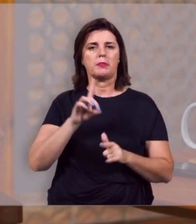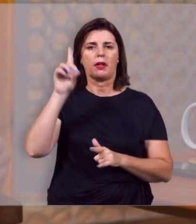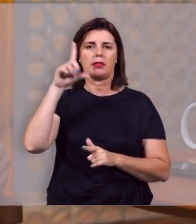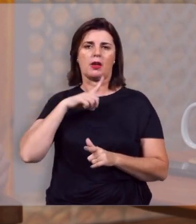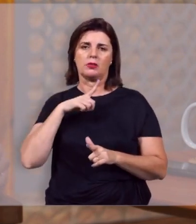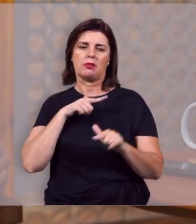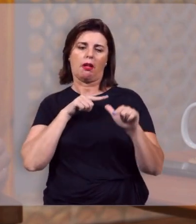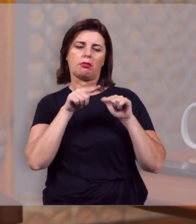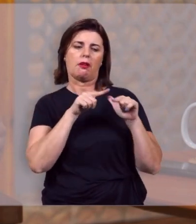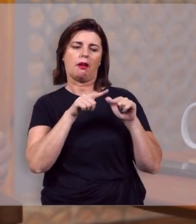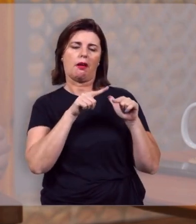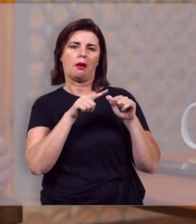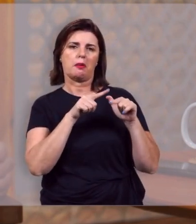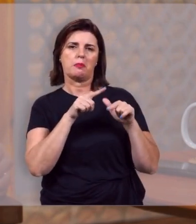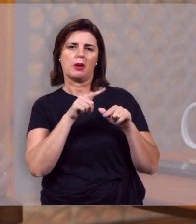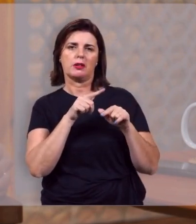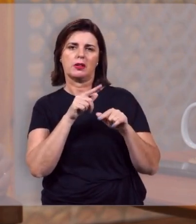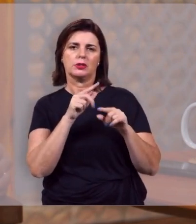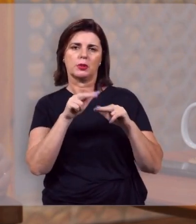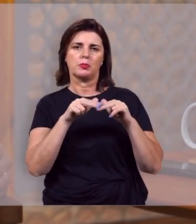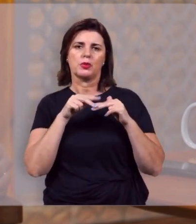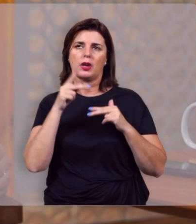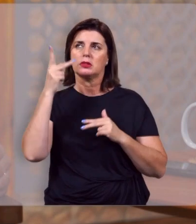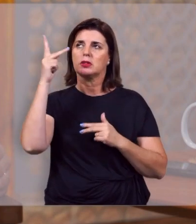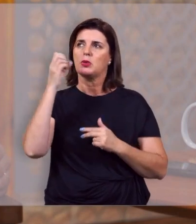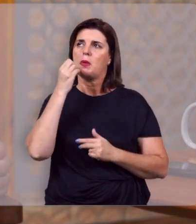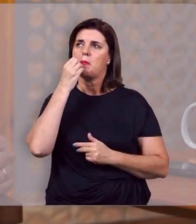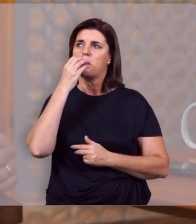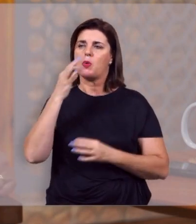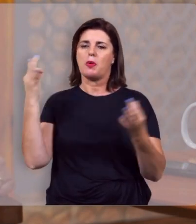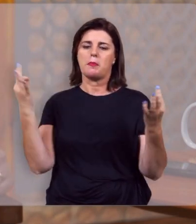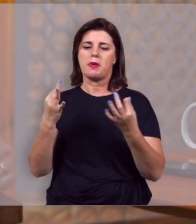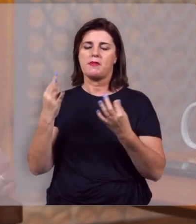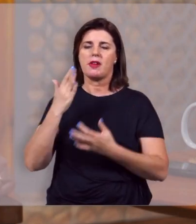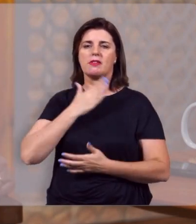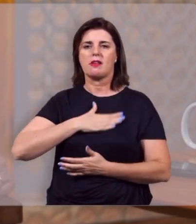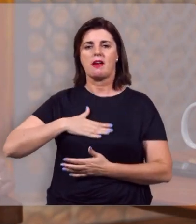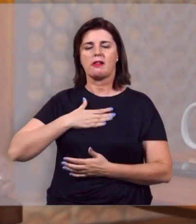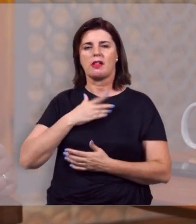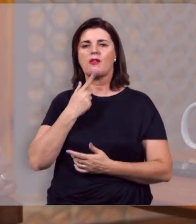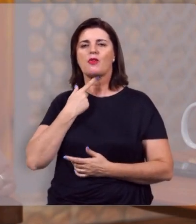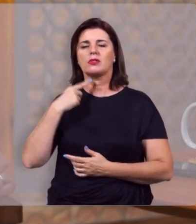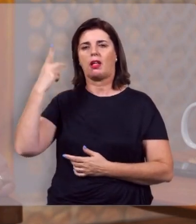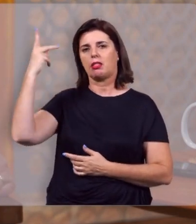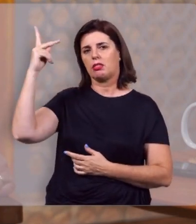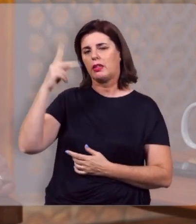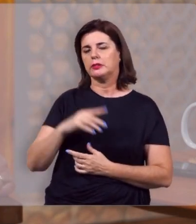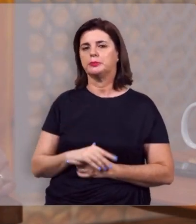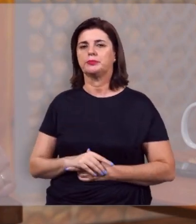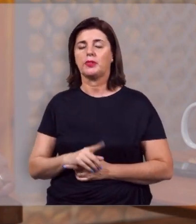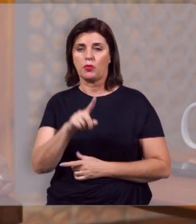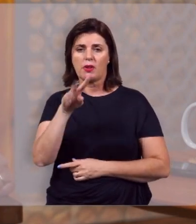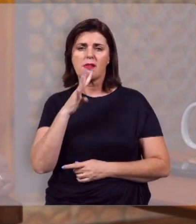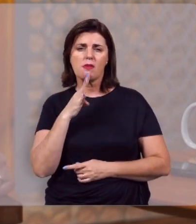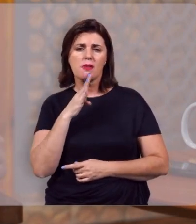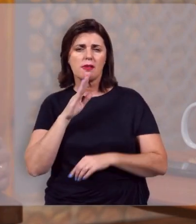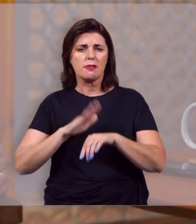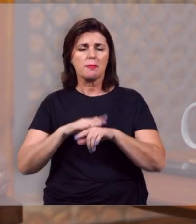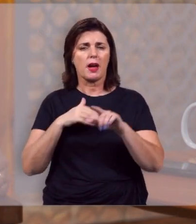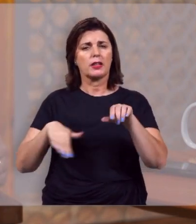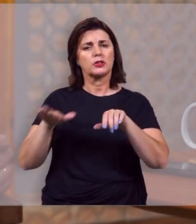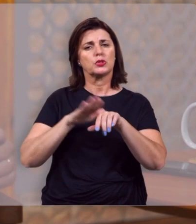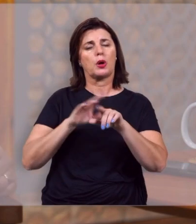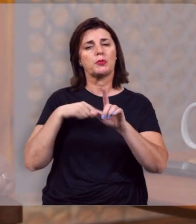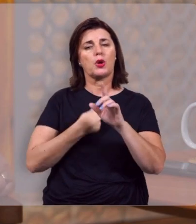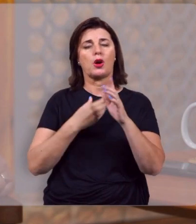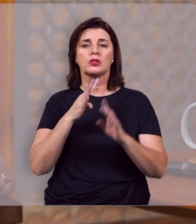está agindo a partir da sua boa, perfeita e agradável vontade. Se você quer conhecer um pouquinho mais sobre aquilo